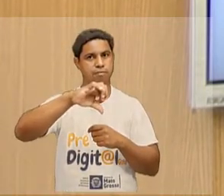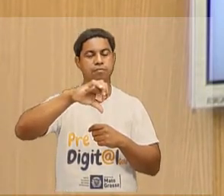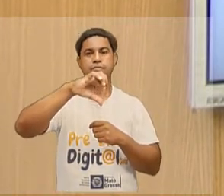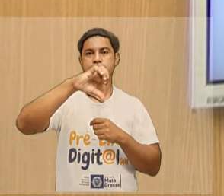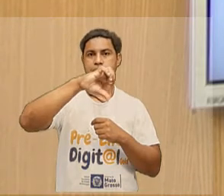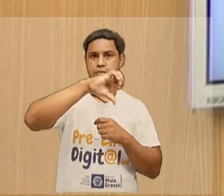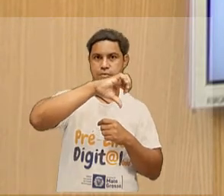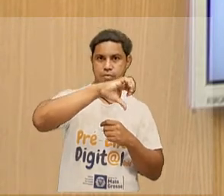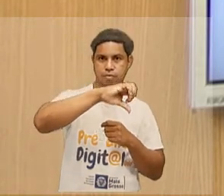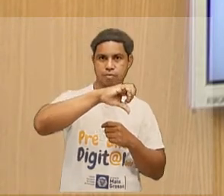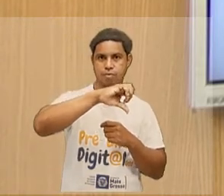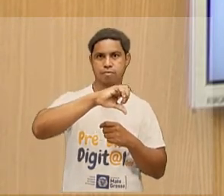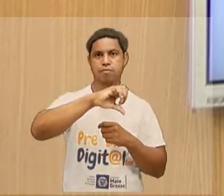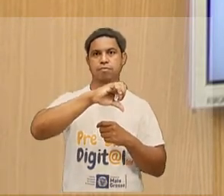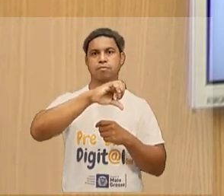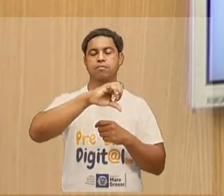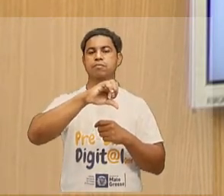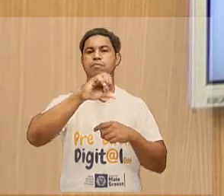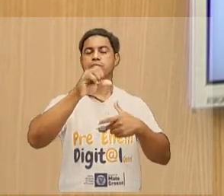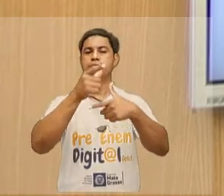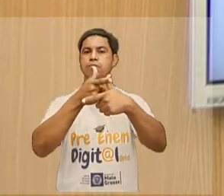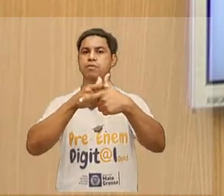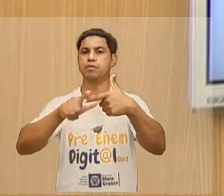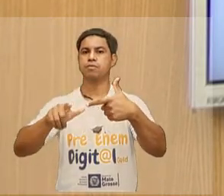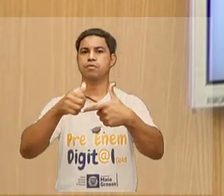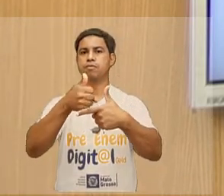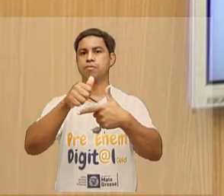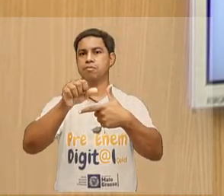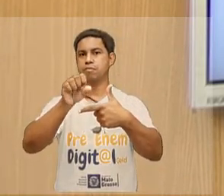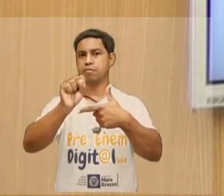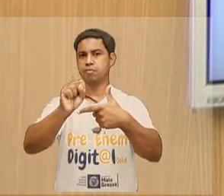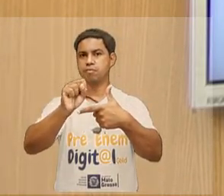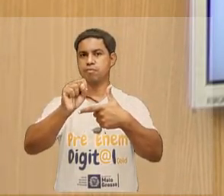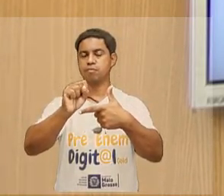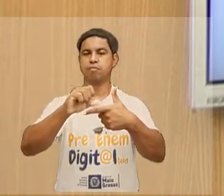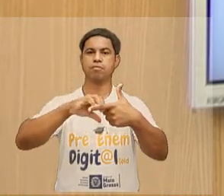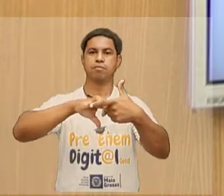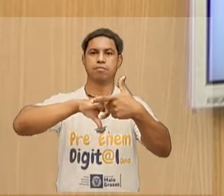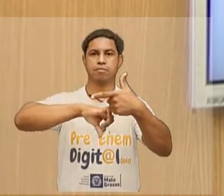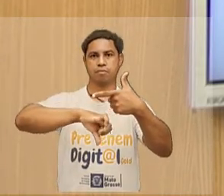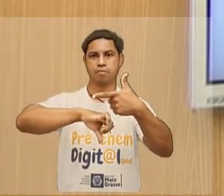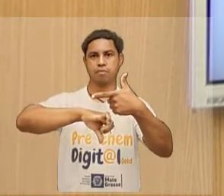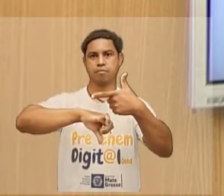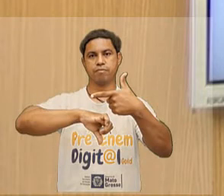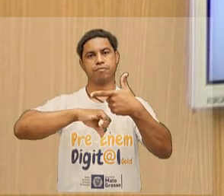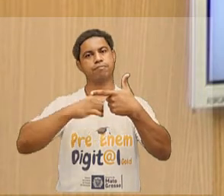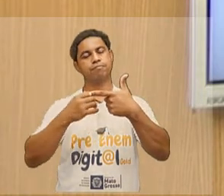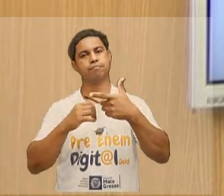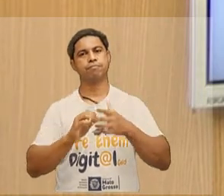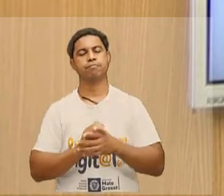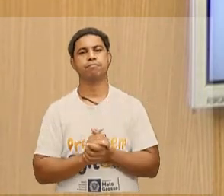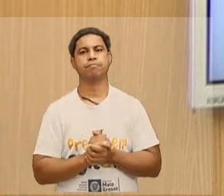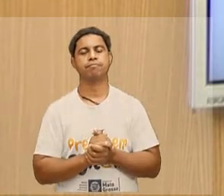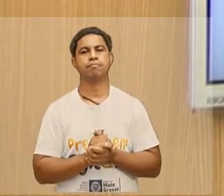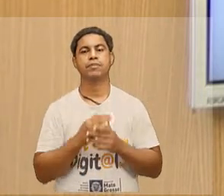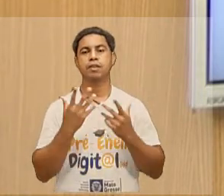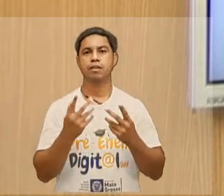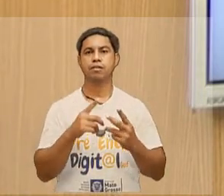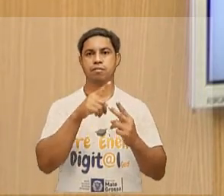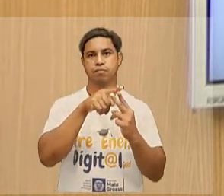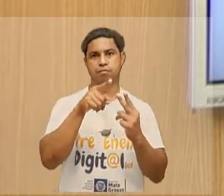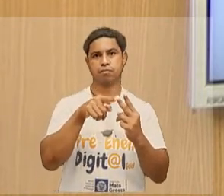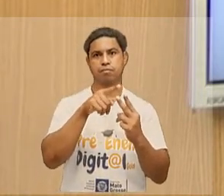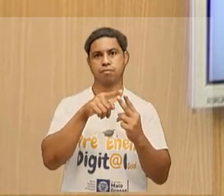2. Repetindo. 6 vezes 3, 18. 6 mais 3, 9. 18 por 9. Isso quando eu tenho